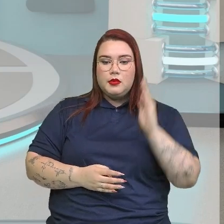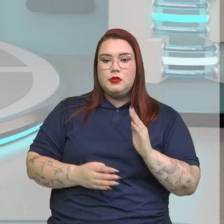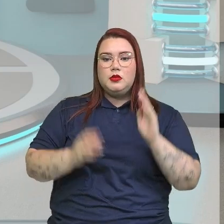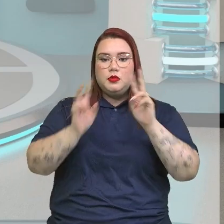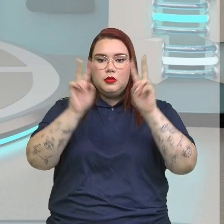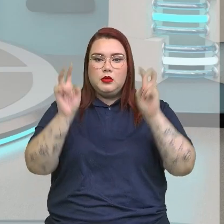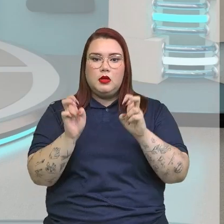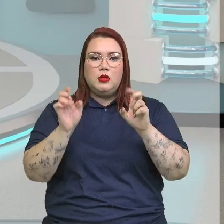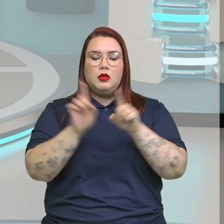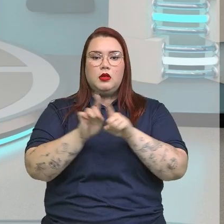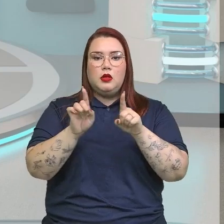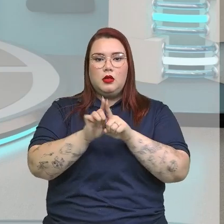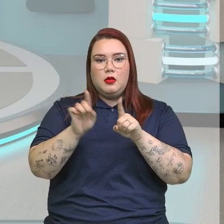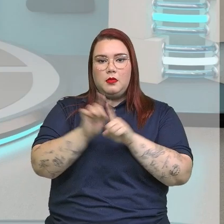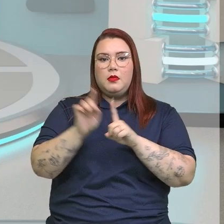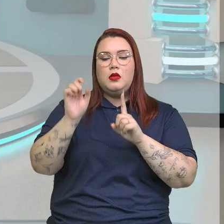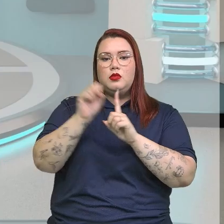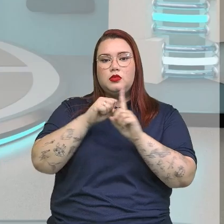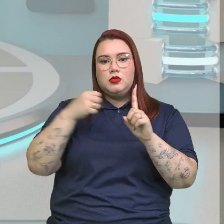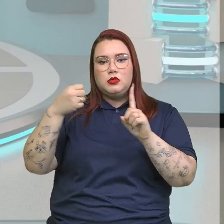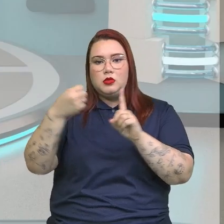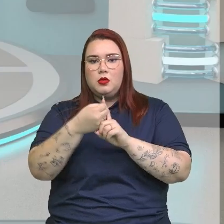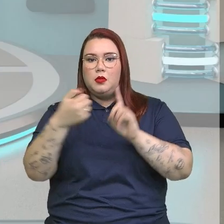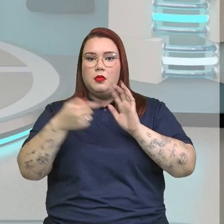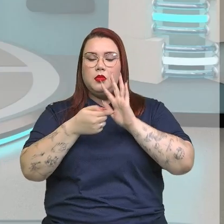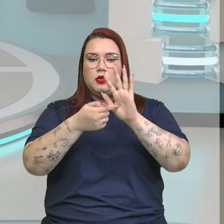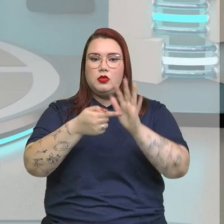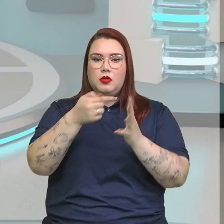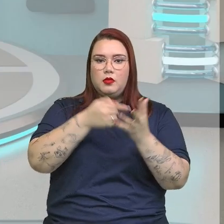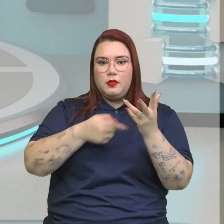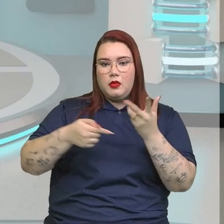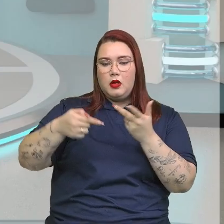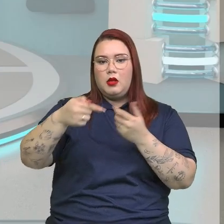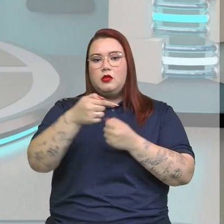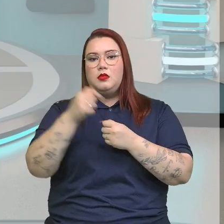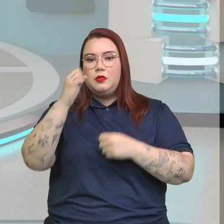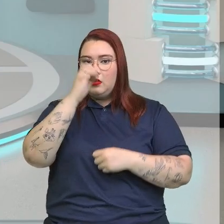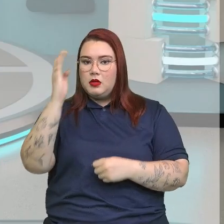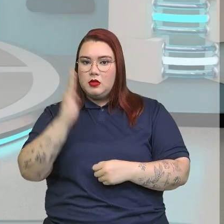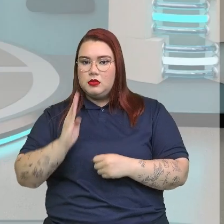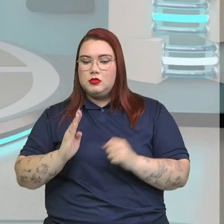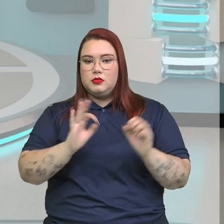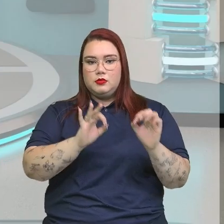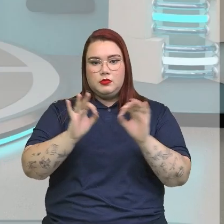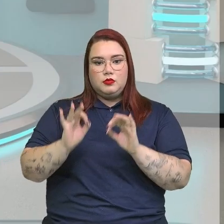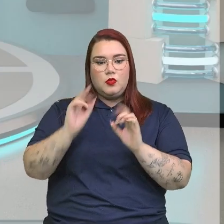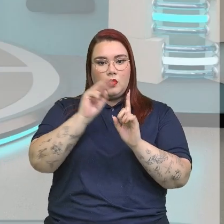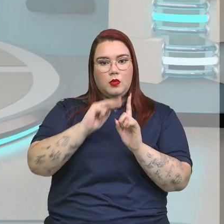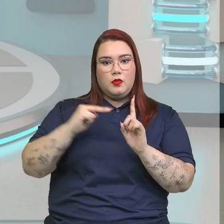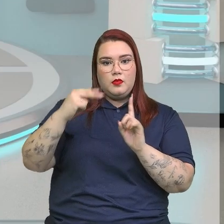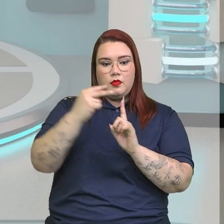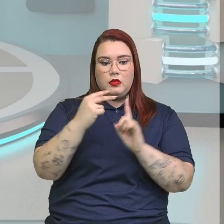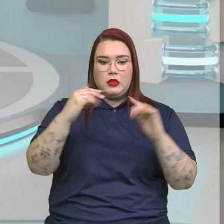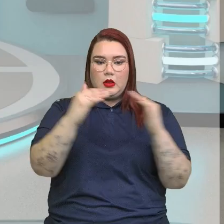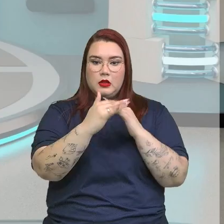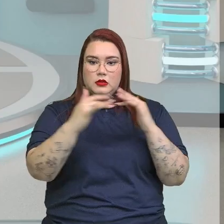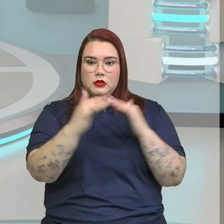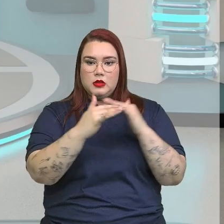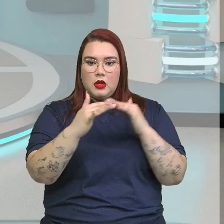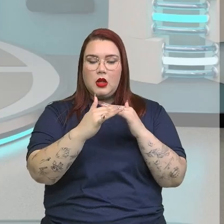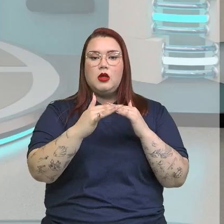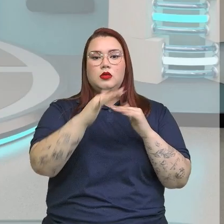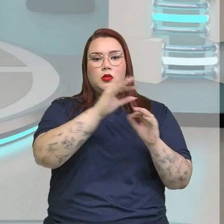ao social, evidenciando realidades diversas do Brasil diverso. Então o olhar sai do centro urbano,